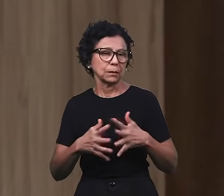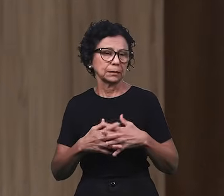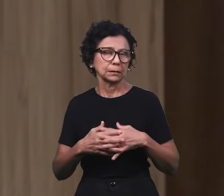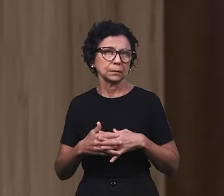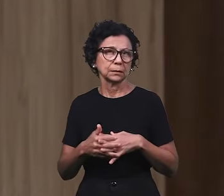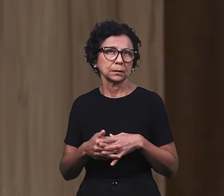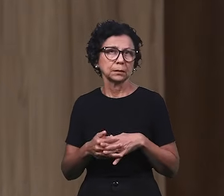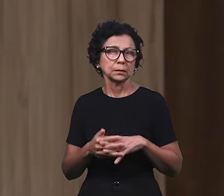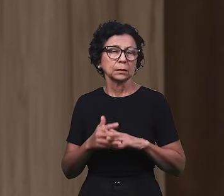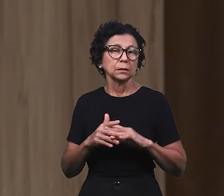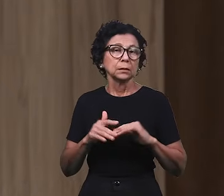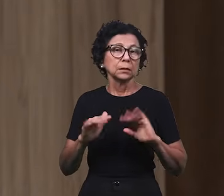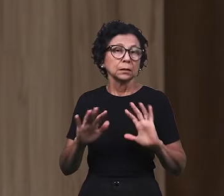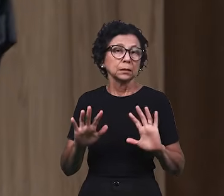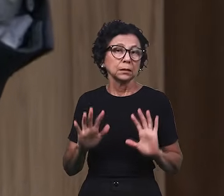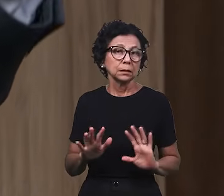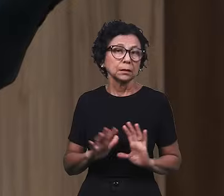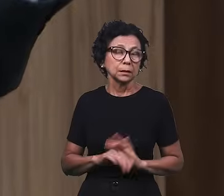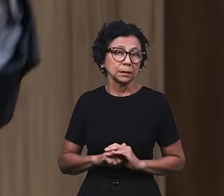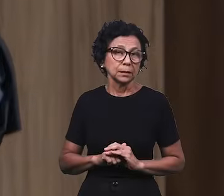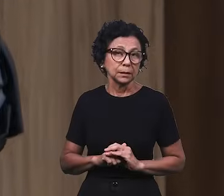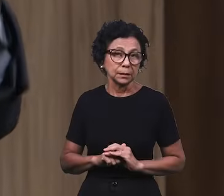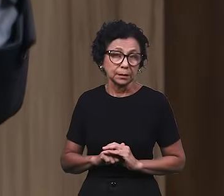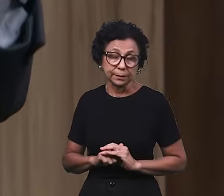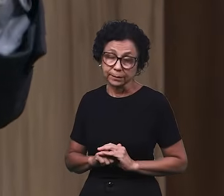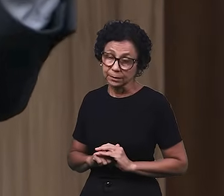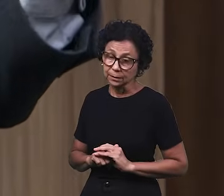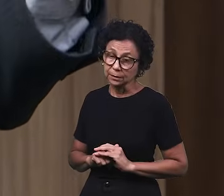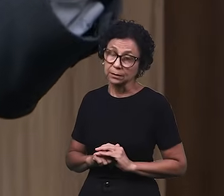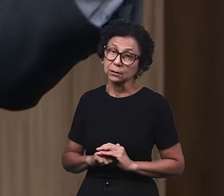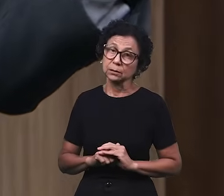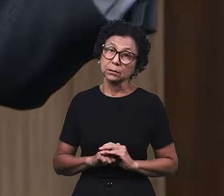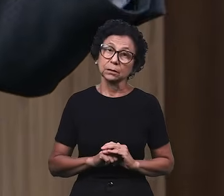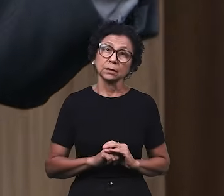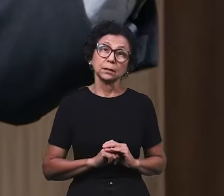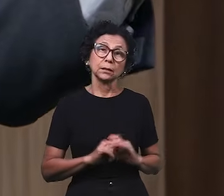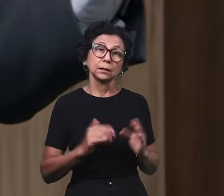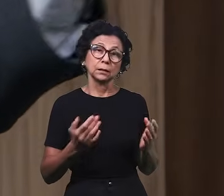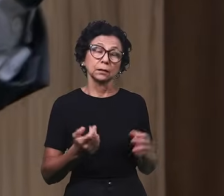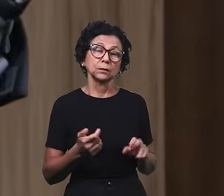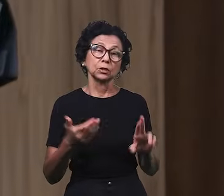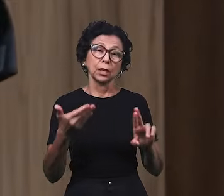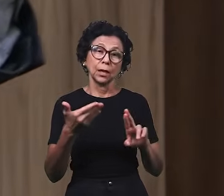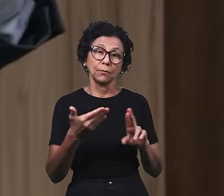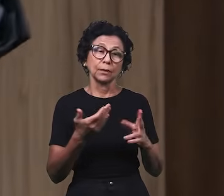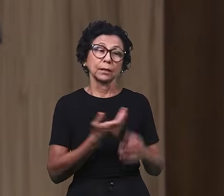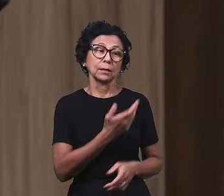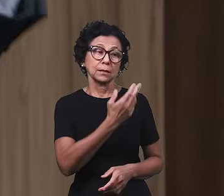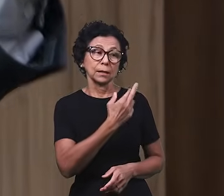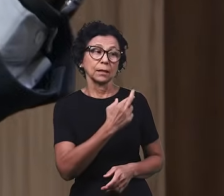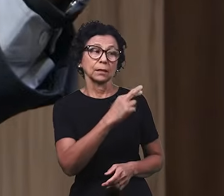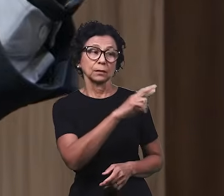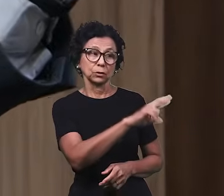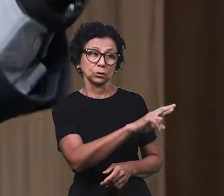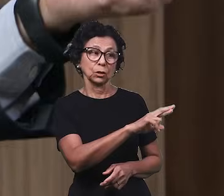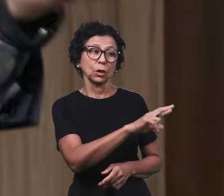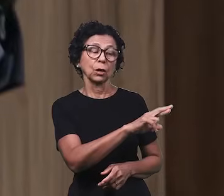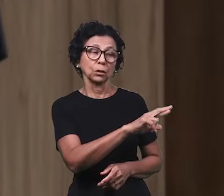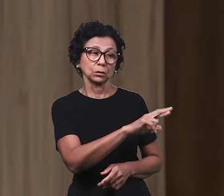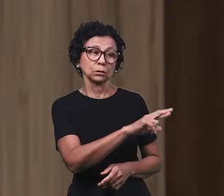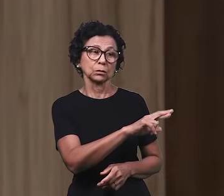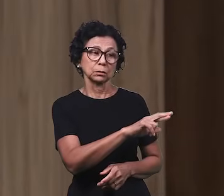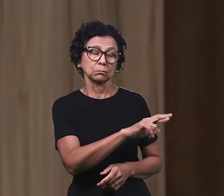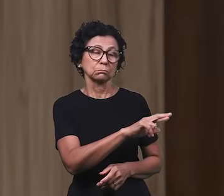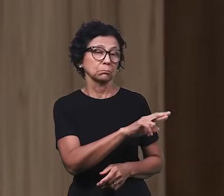a sua conduta pautada por aquilo que os religiosos ensinavam. Ora, se os religiosos eles